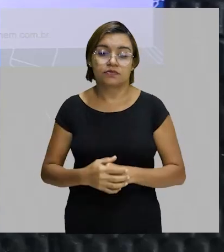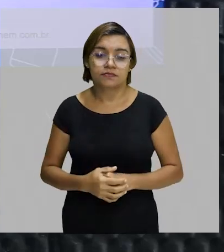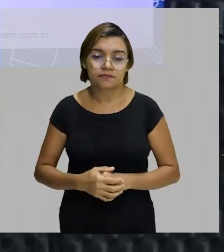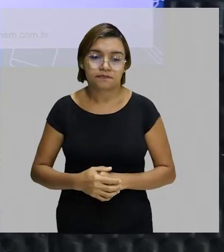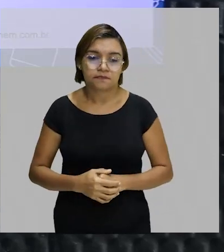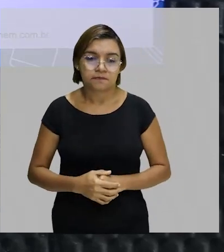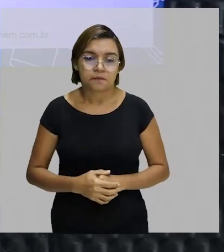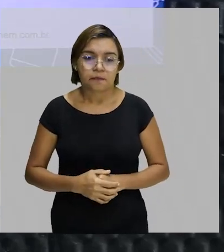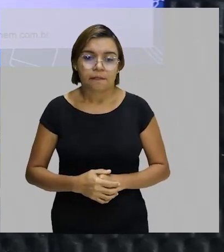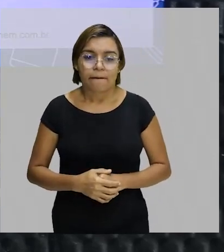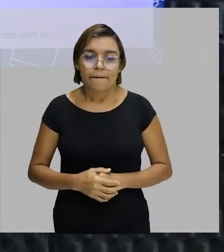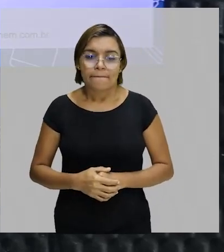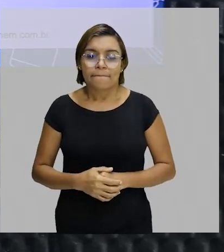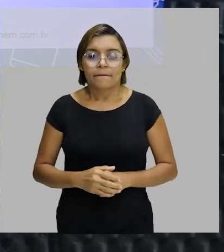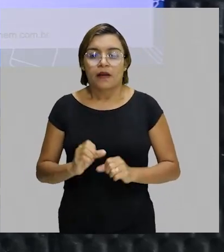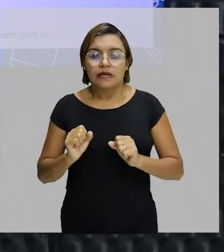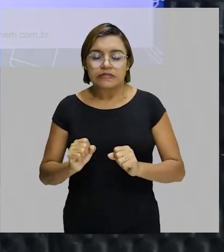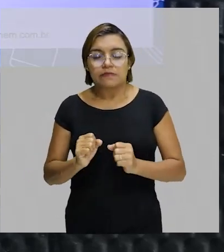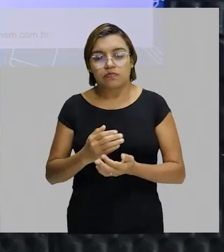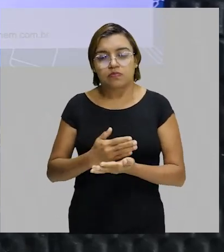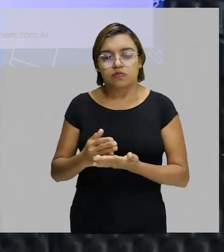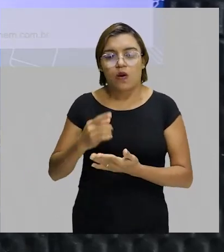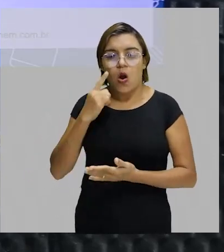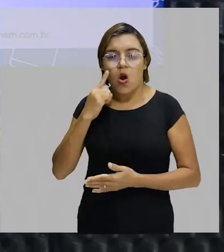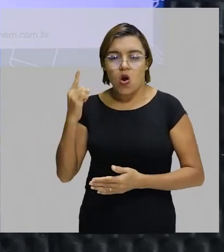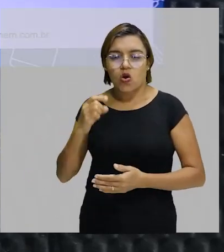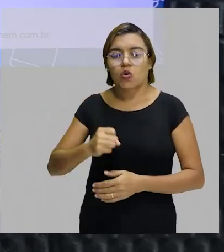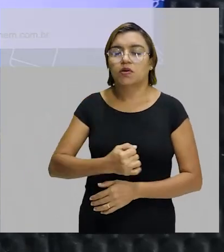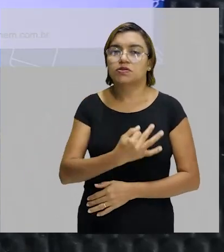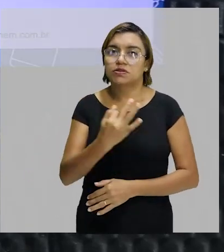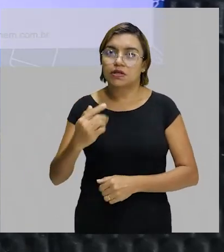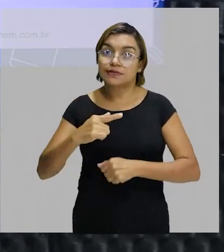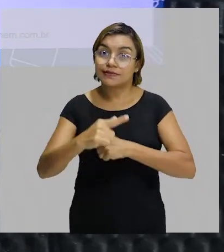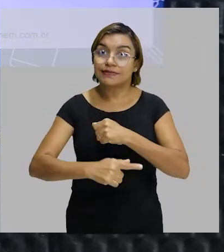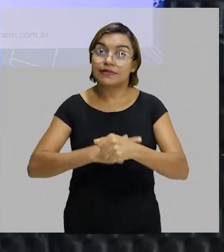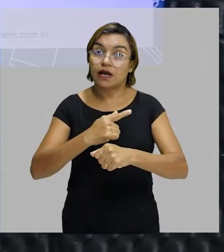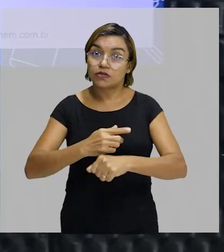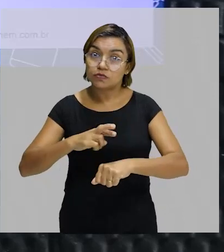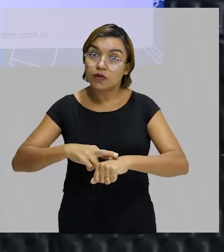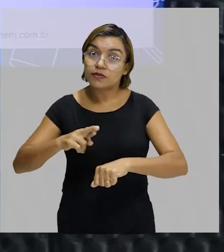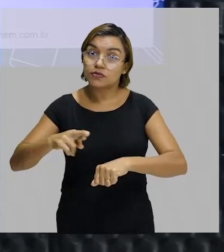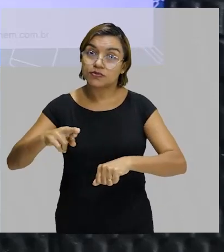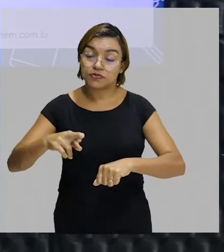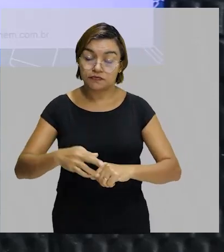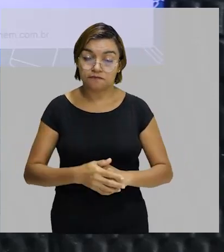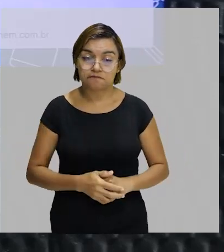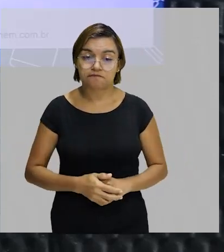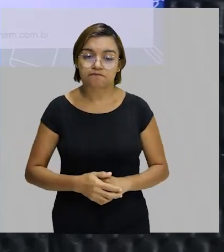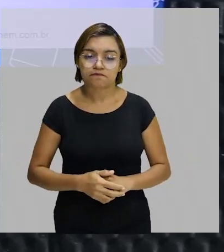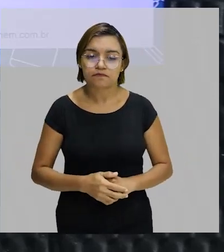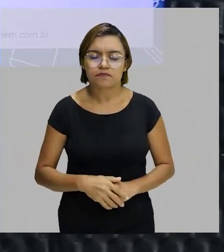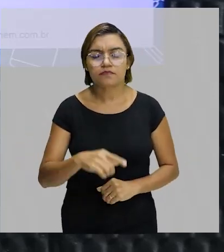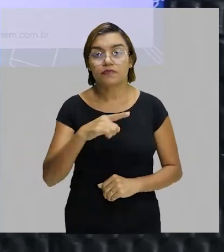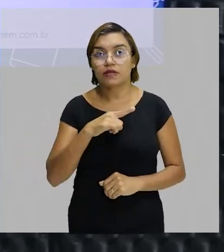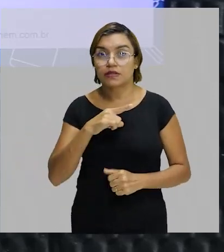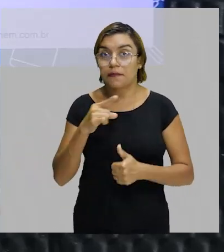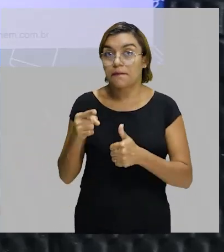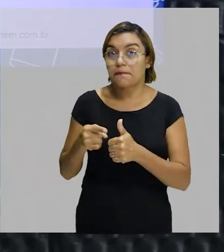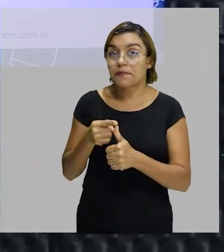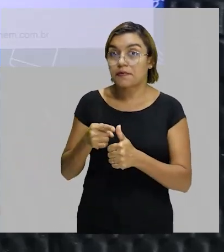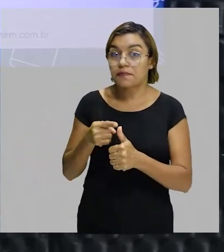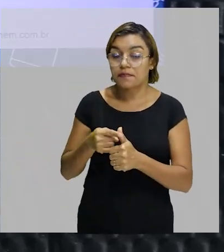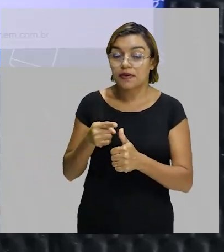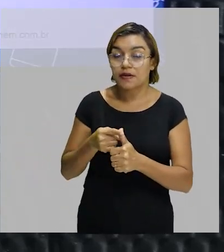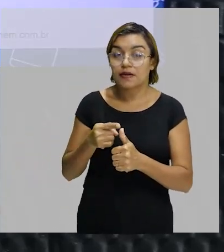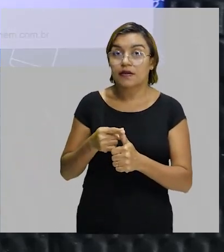inicialmente, uma quantidade de átomos radioativos, tudo bem? Aí eu vou ter a primeira